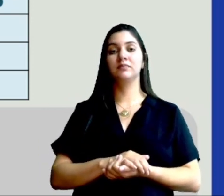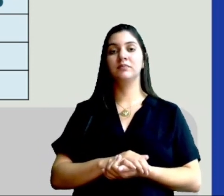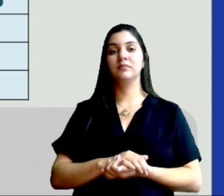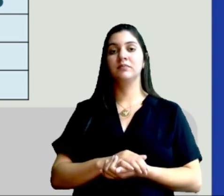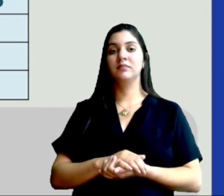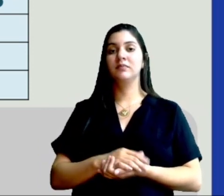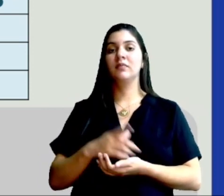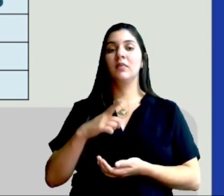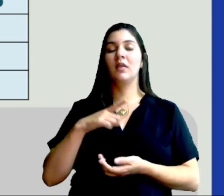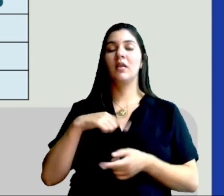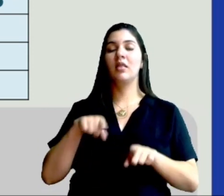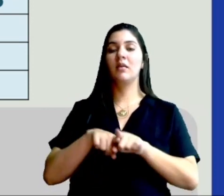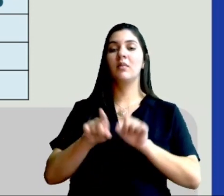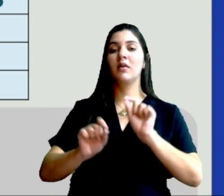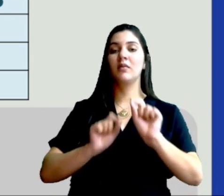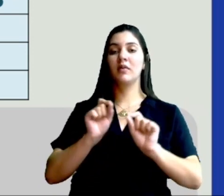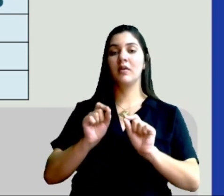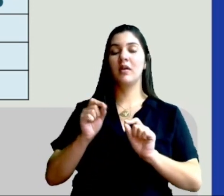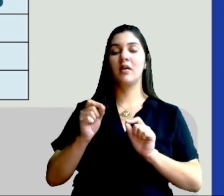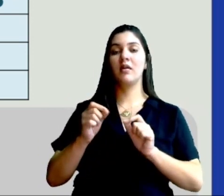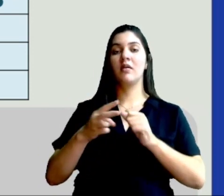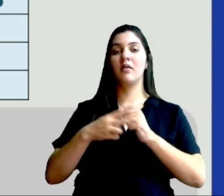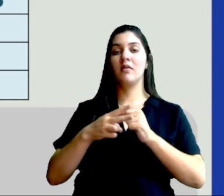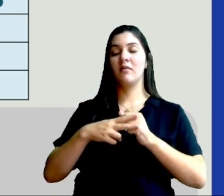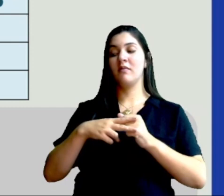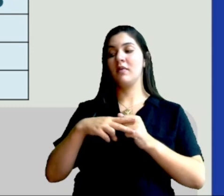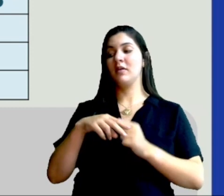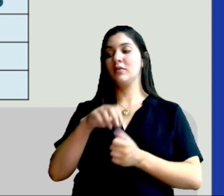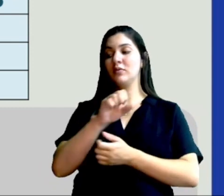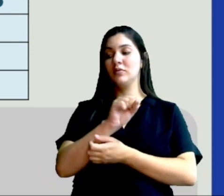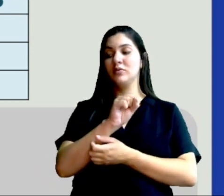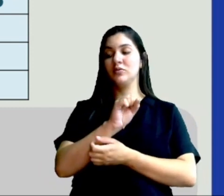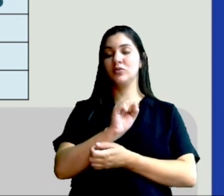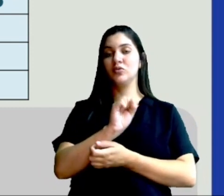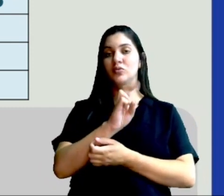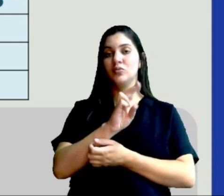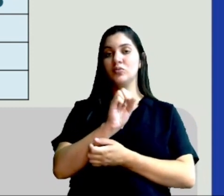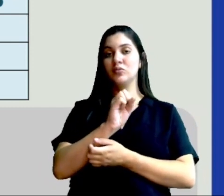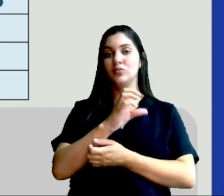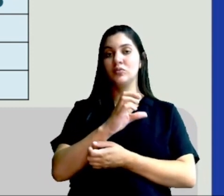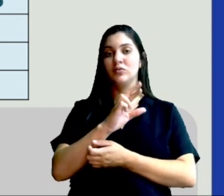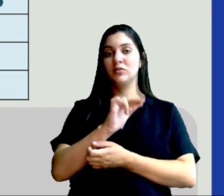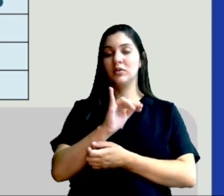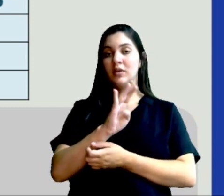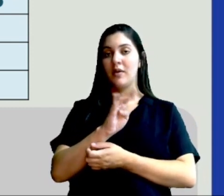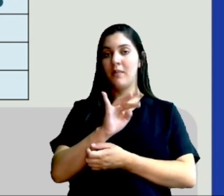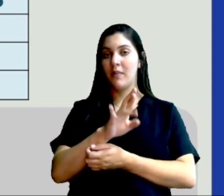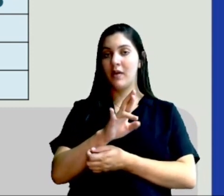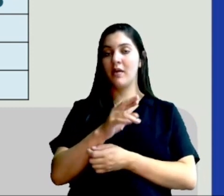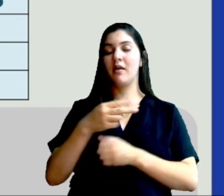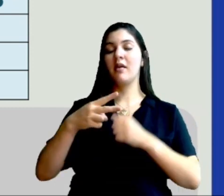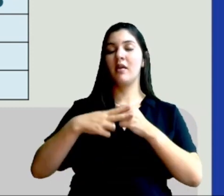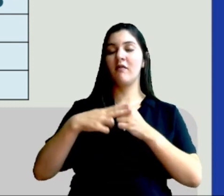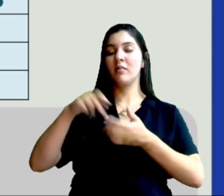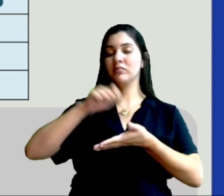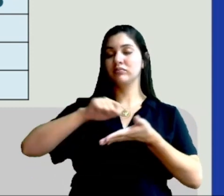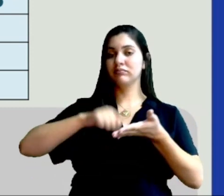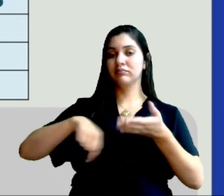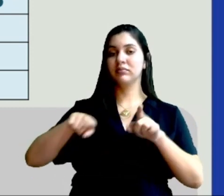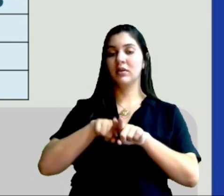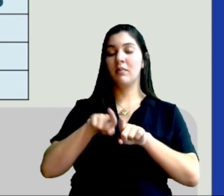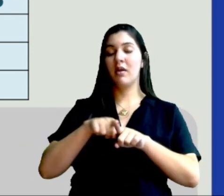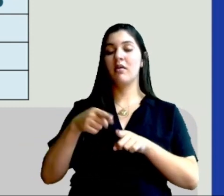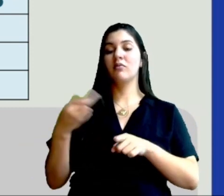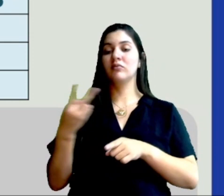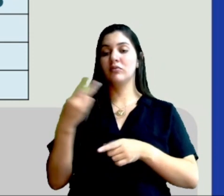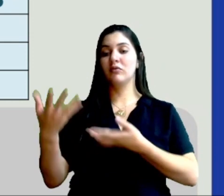certo? Aí a gente tem o verbo subscrever, que é subscrever. A gente tem dois particípios e os